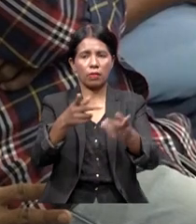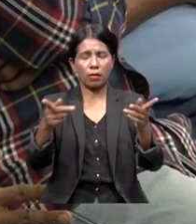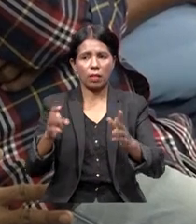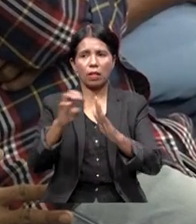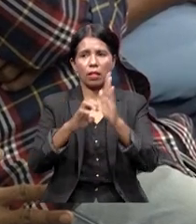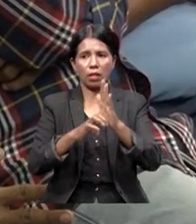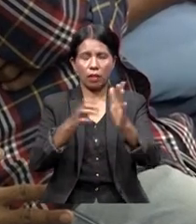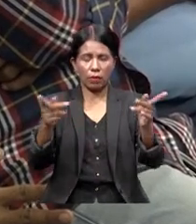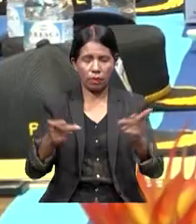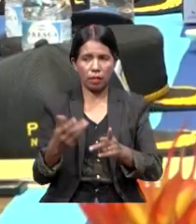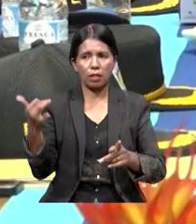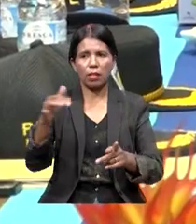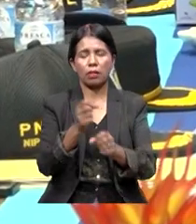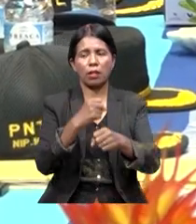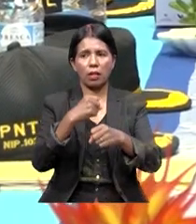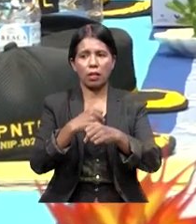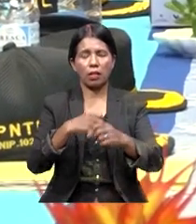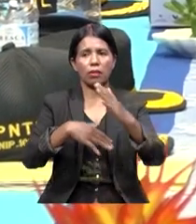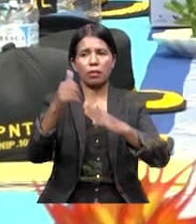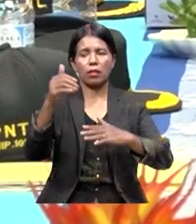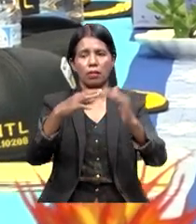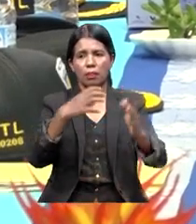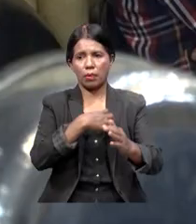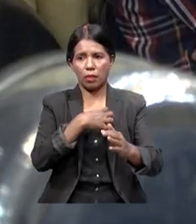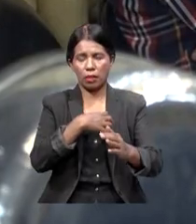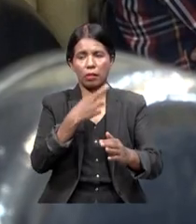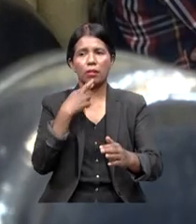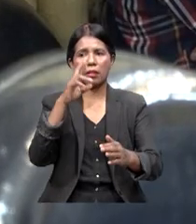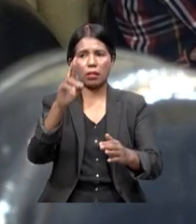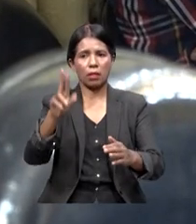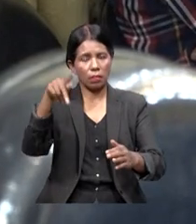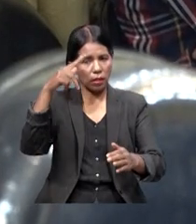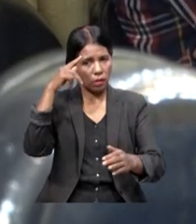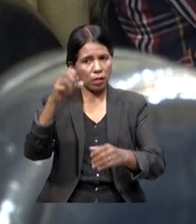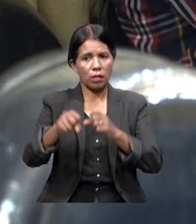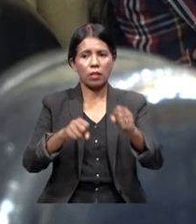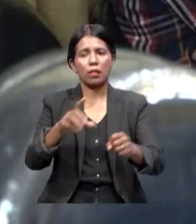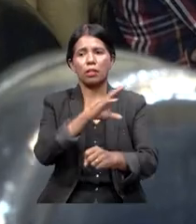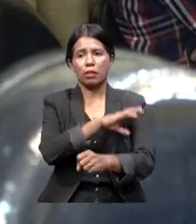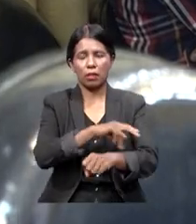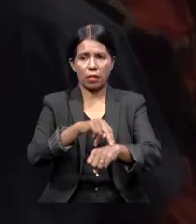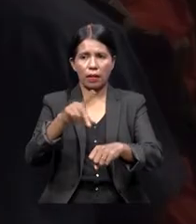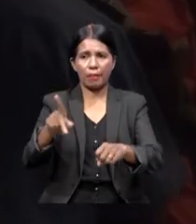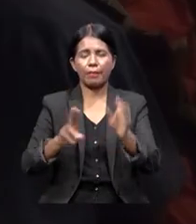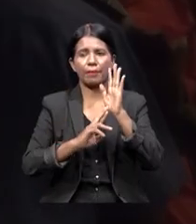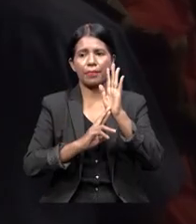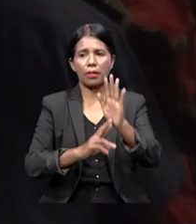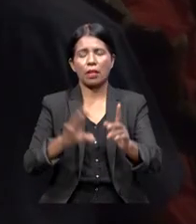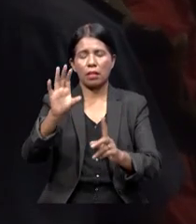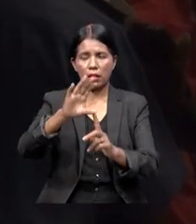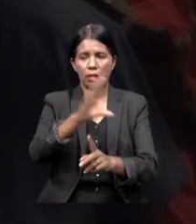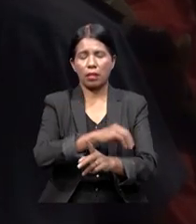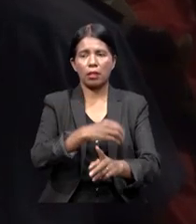liu e afata em sila nebe atual construção infraestrutura PNTL ou de responde a política sustentabilidade e segurança nacional. Representante Sefi